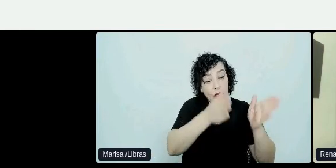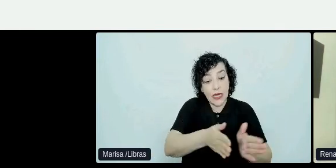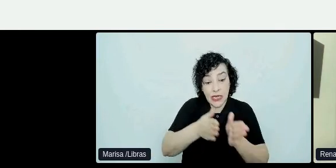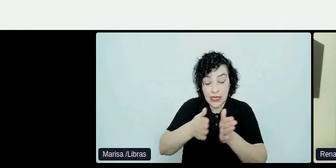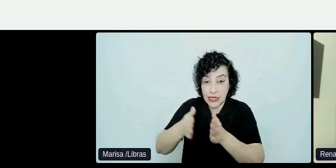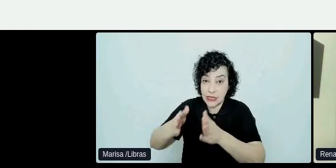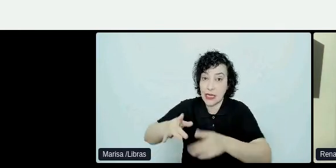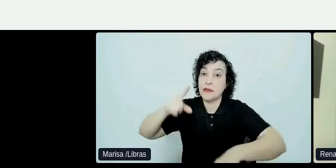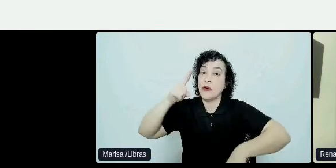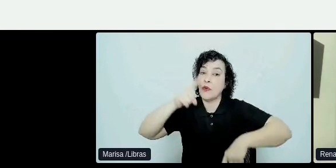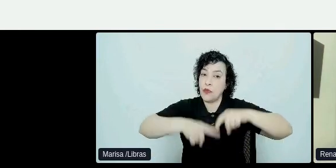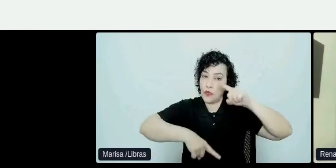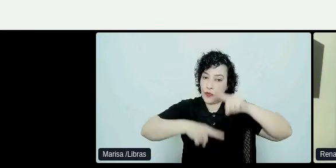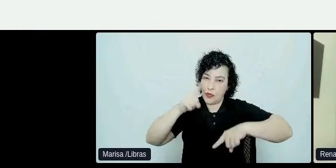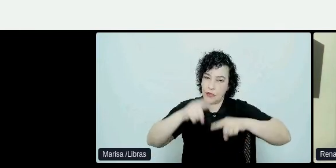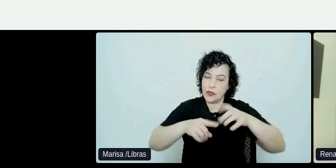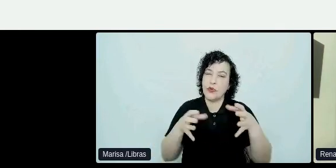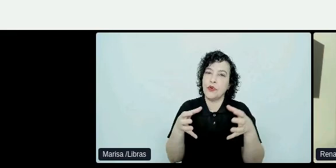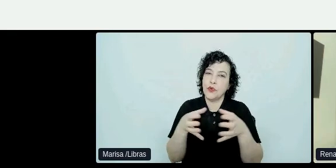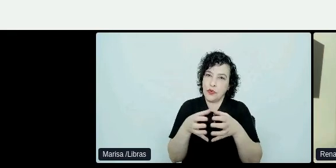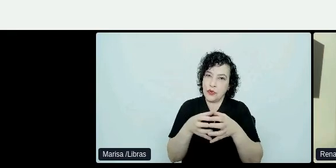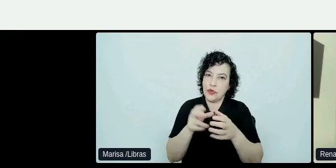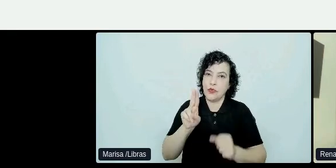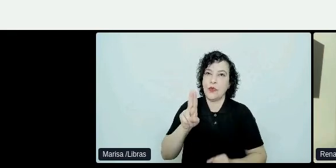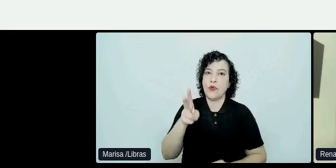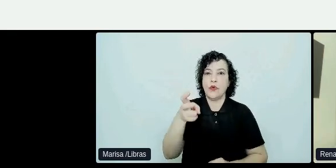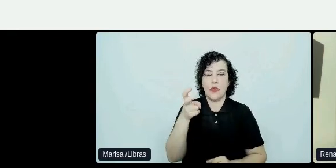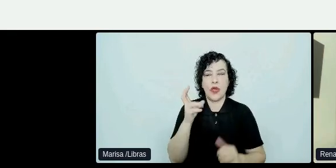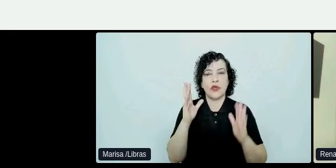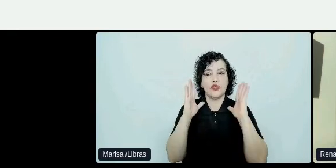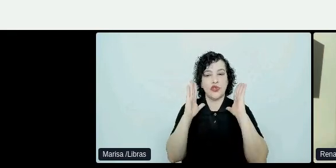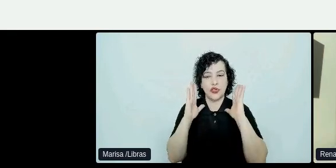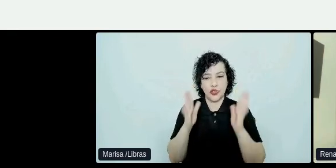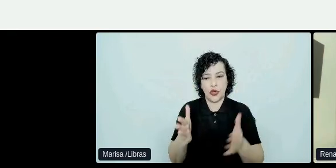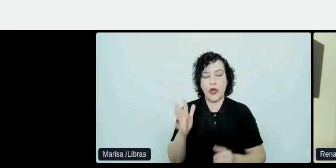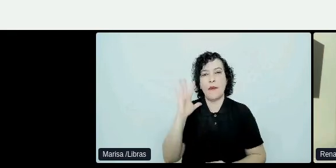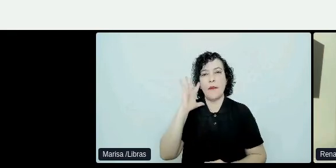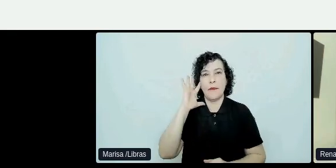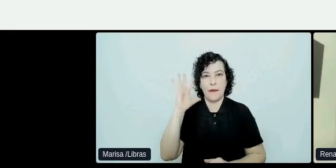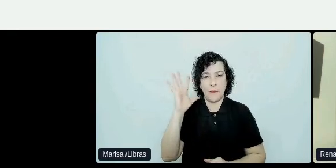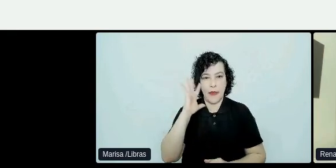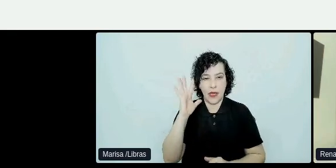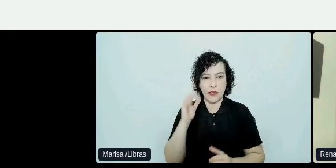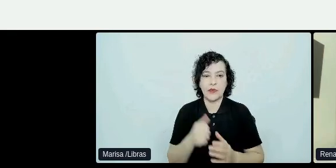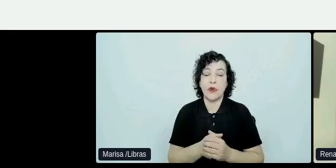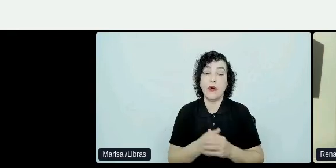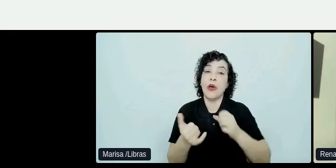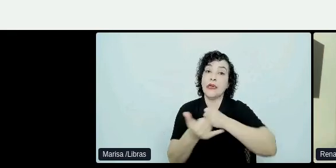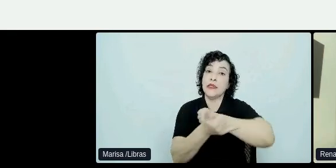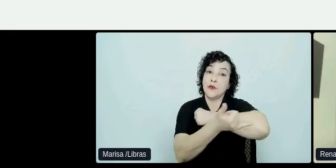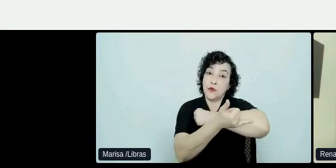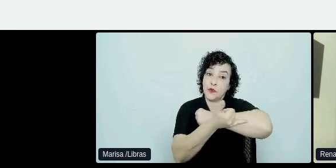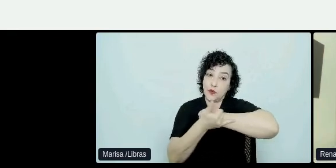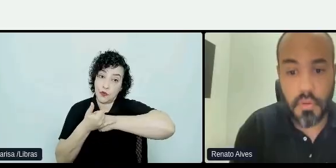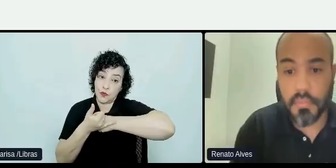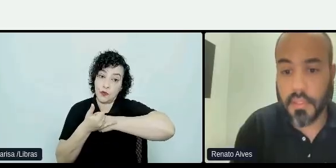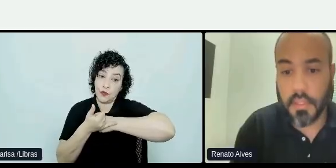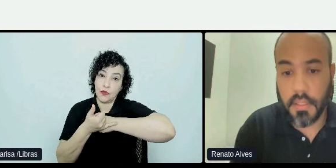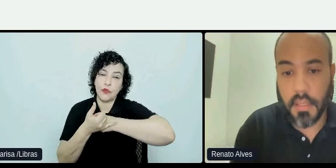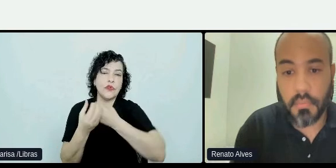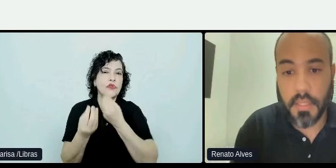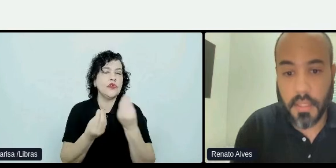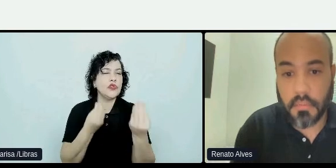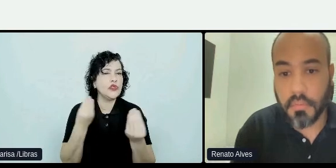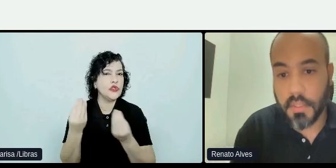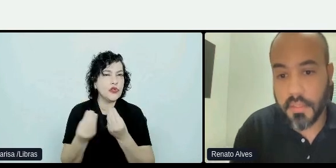que o UX Designer já pensou, né, a estrutura de como que